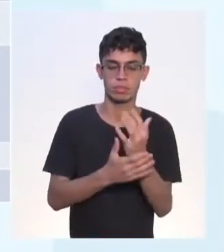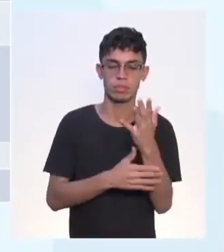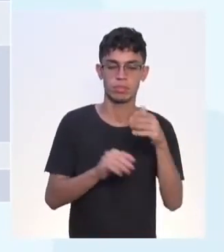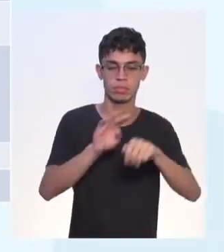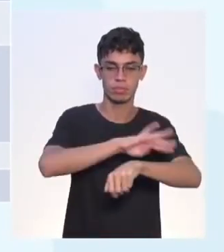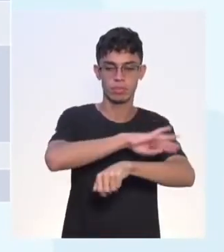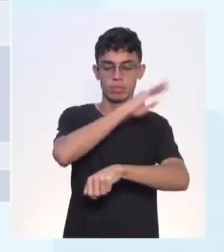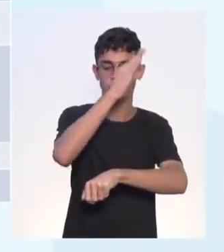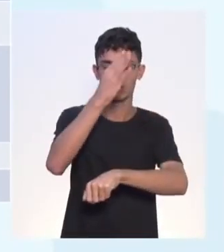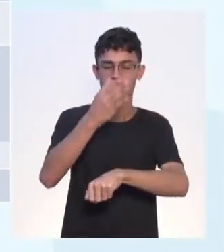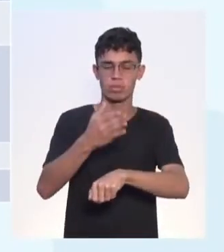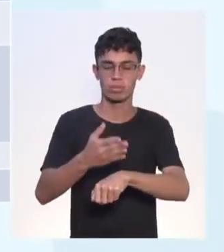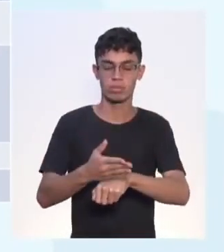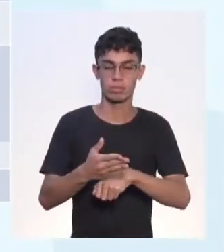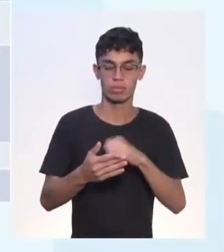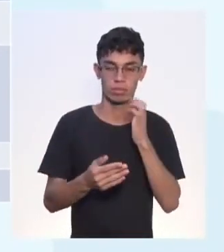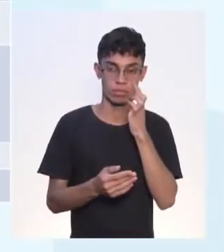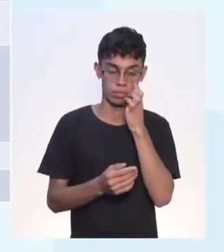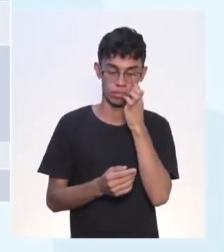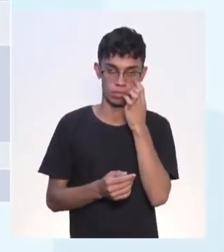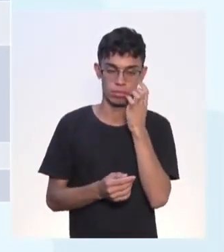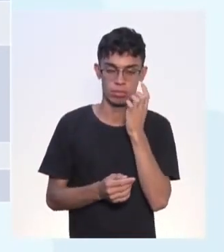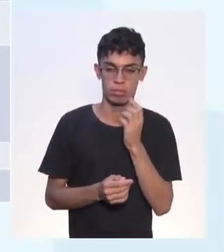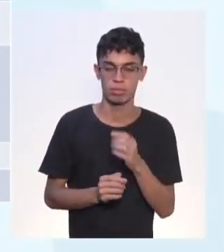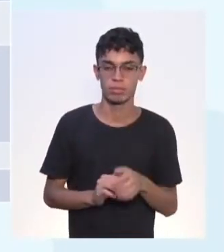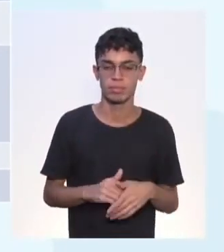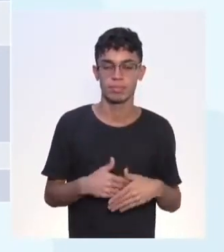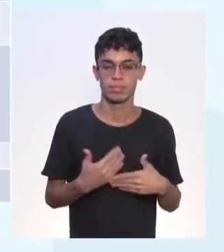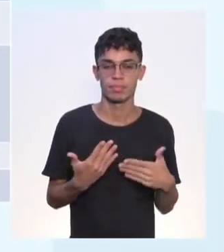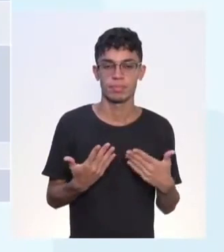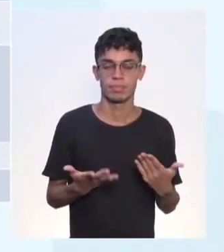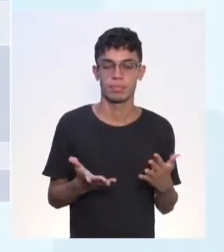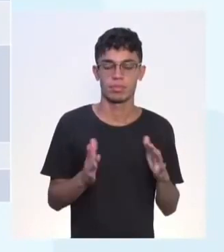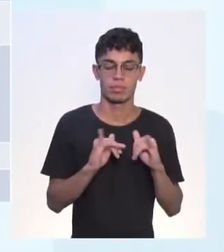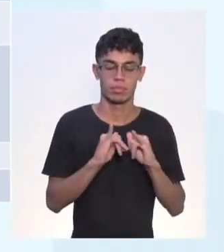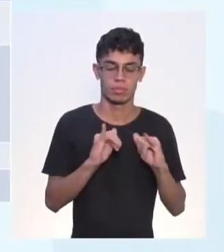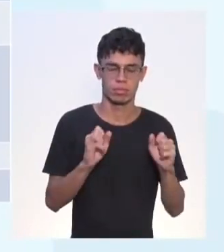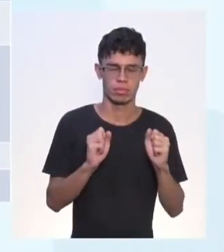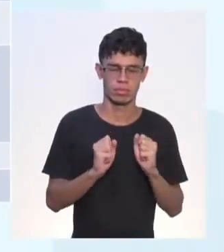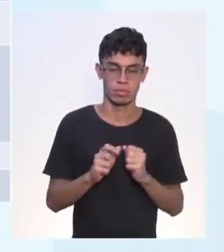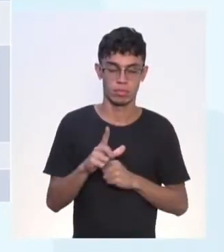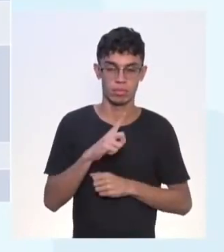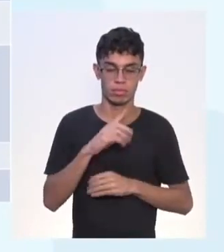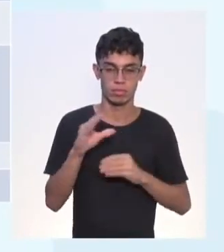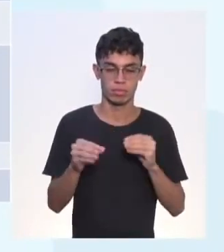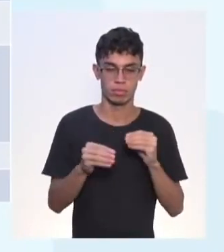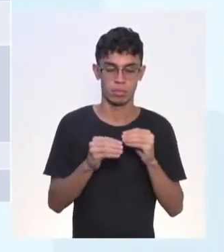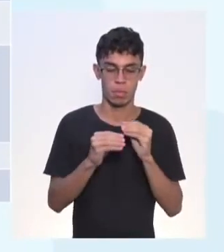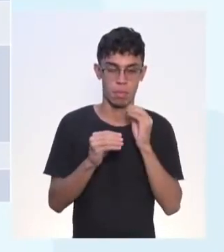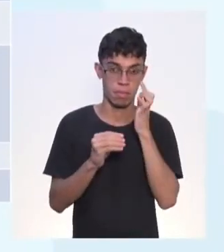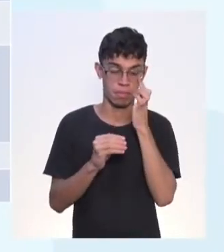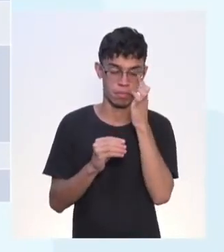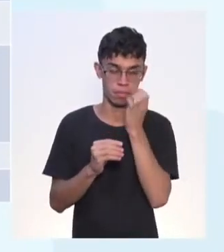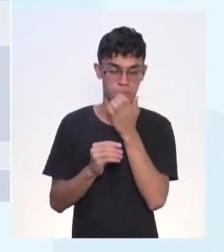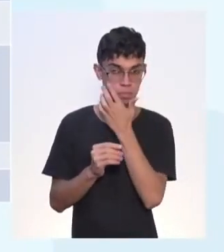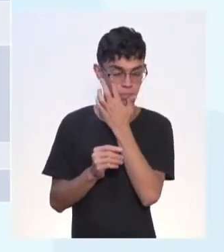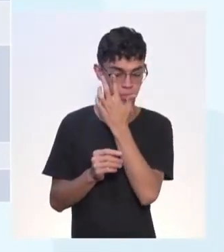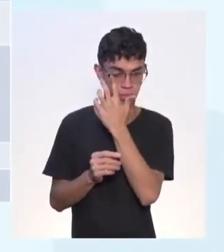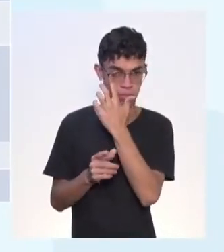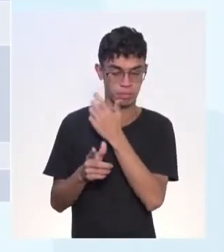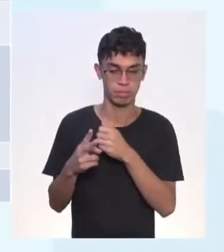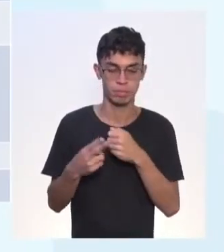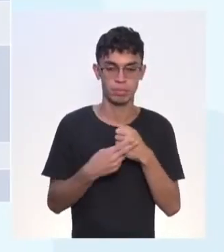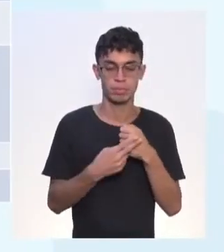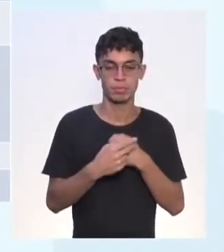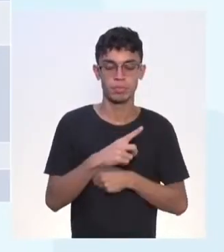montanhas. As montanhas. Uhum. Então, a gente pode dizer que houve complemento, então, para esse verbo. Então, o complemento poderia ser